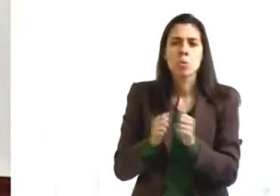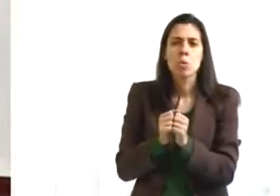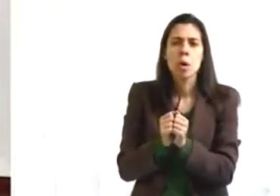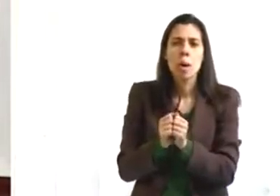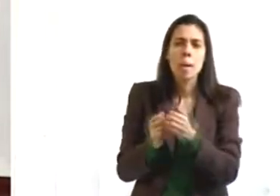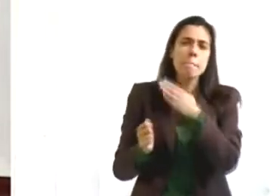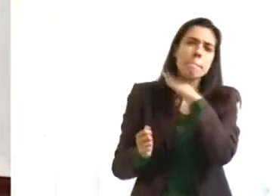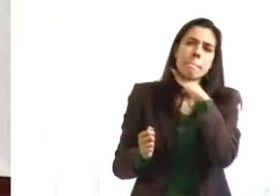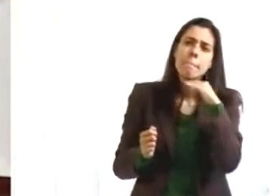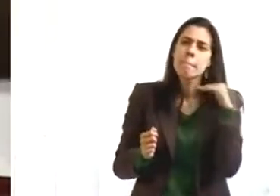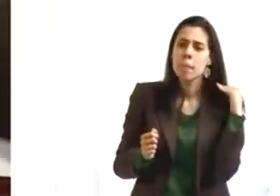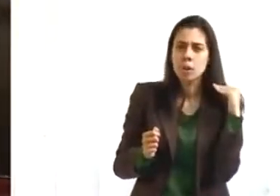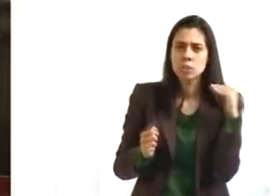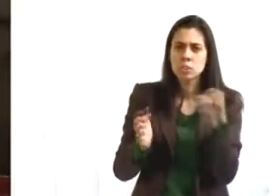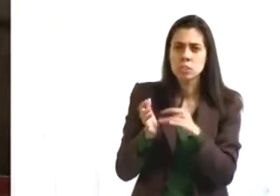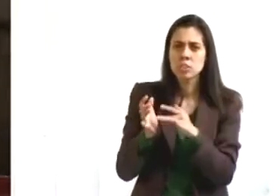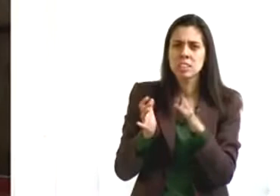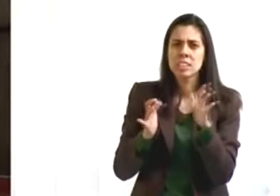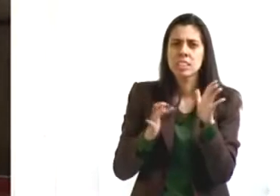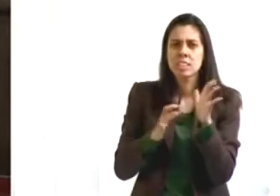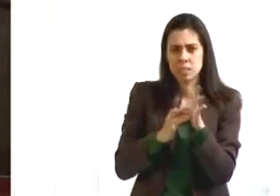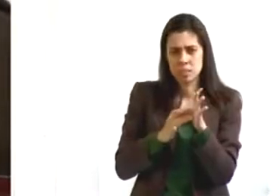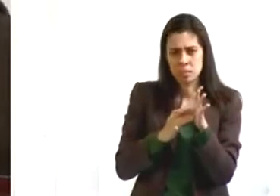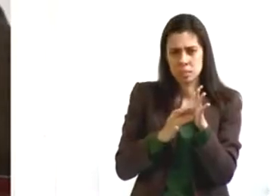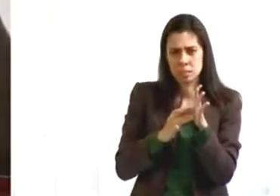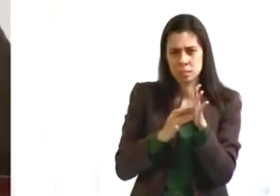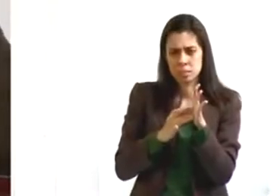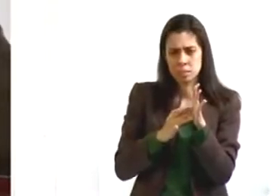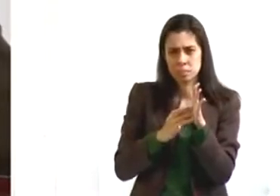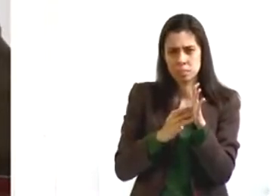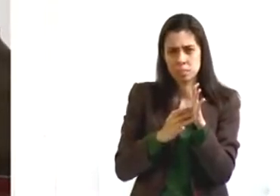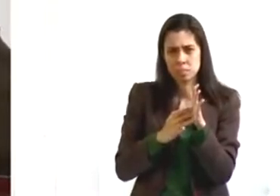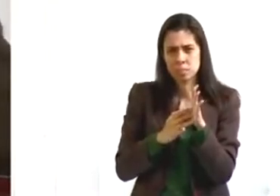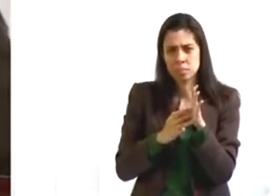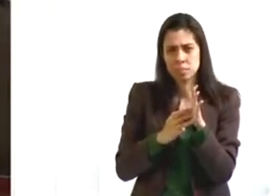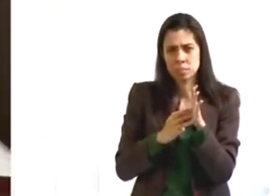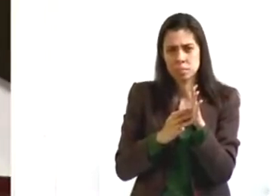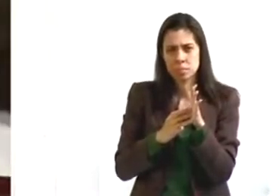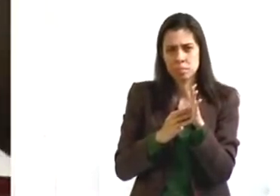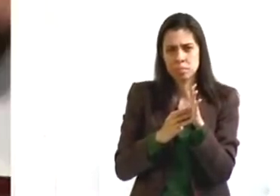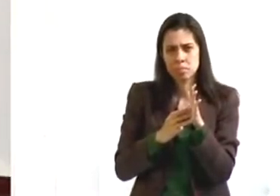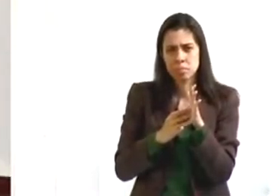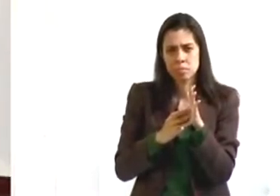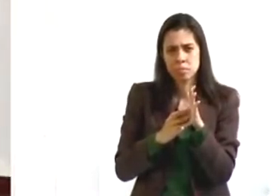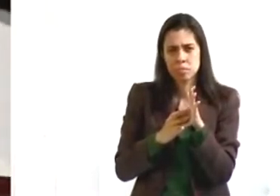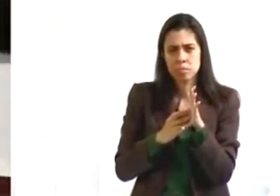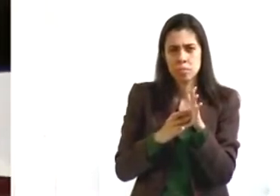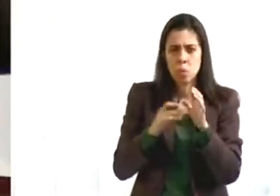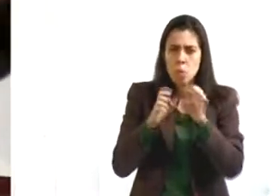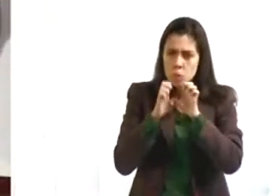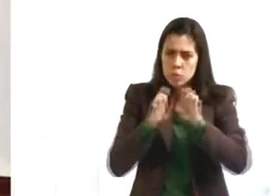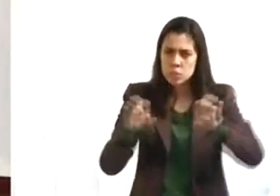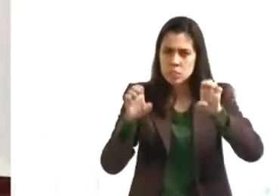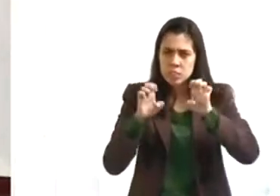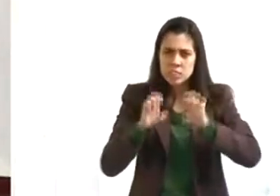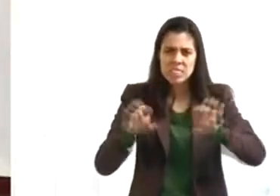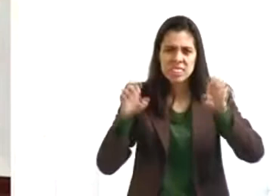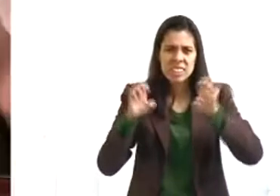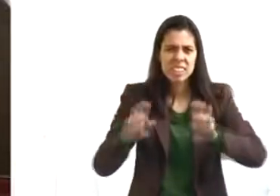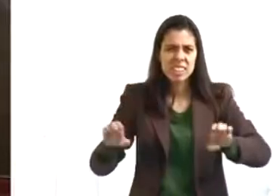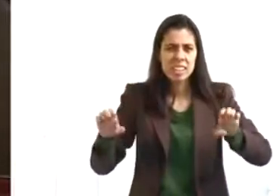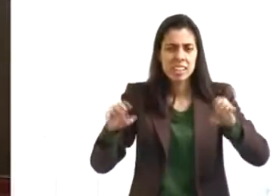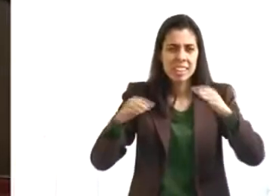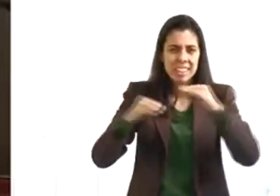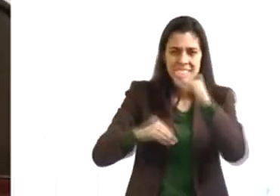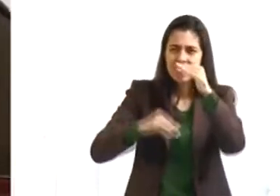se dispersaria e não teria mais incômodo na cidade, mas não foi isso. O Evangelho começa a crescer, o Evangelho começa a se expandir